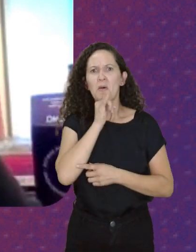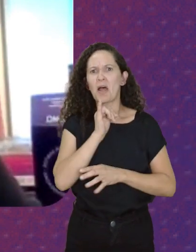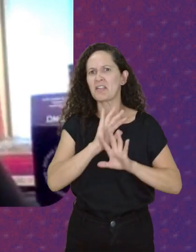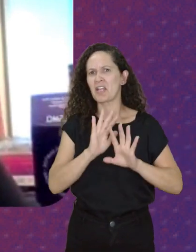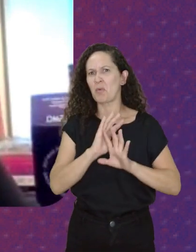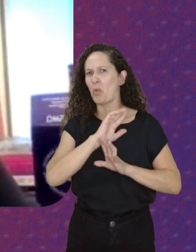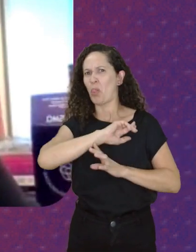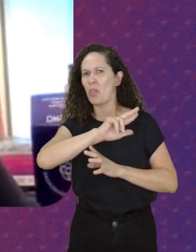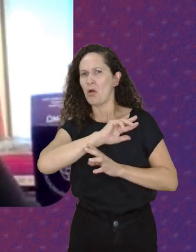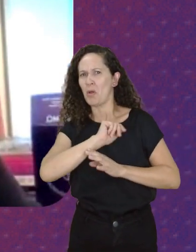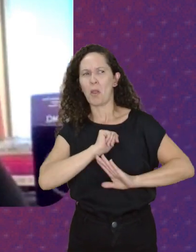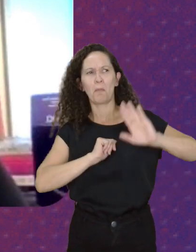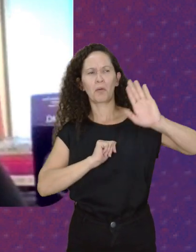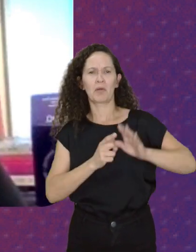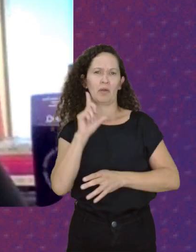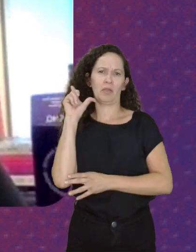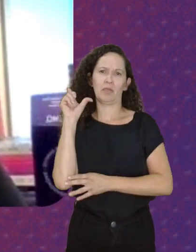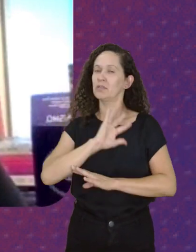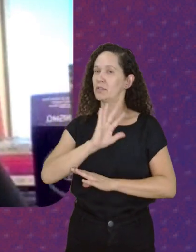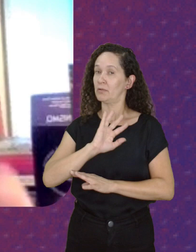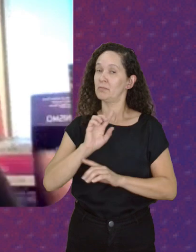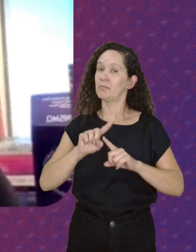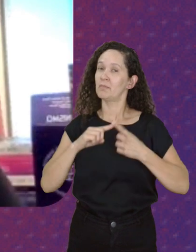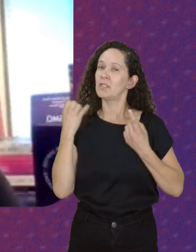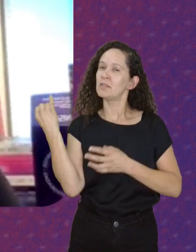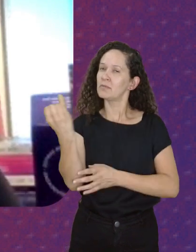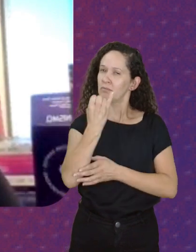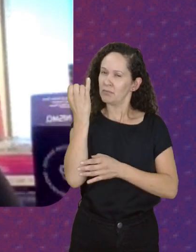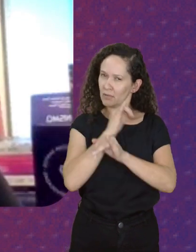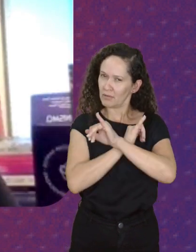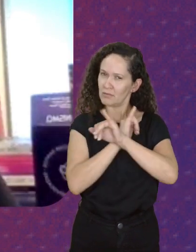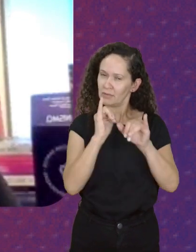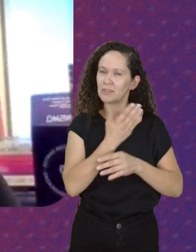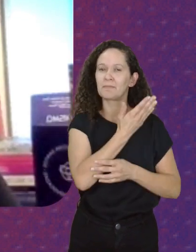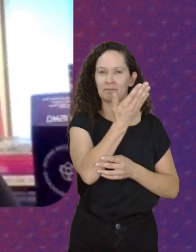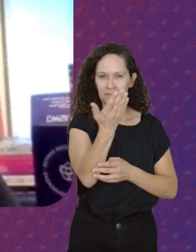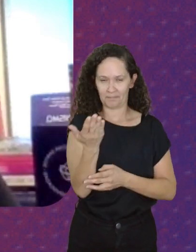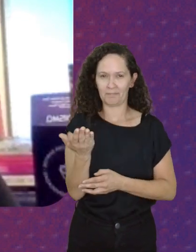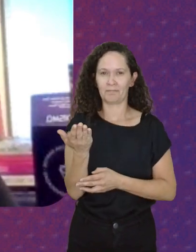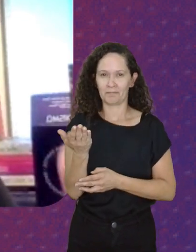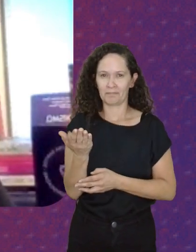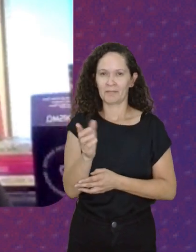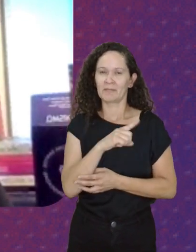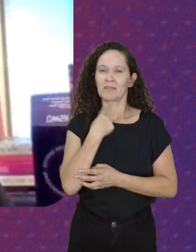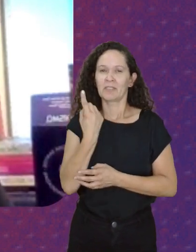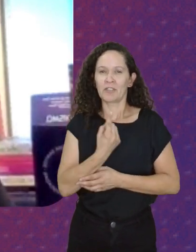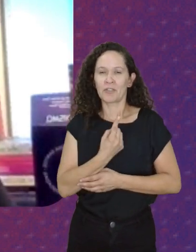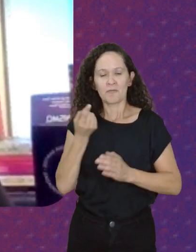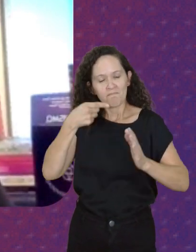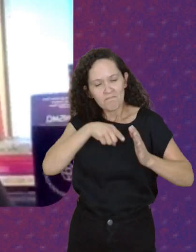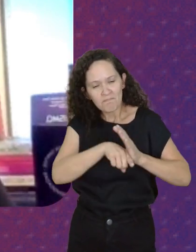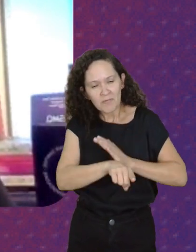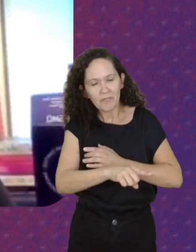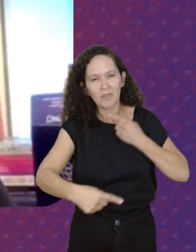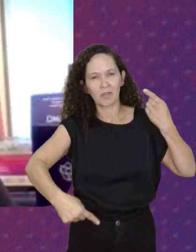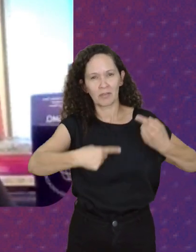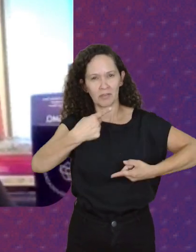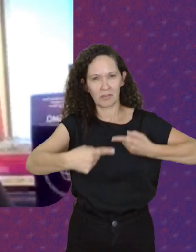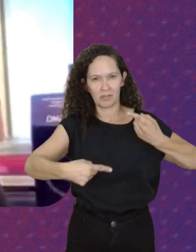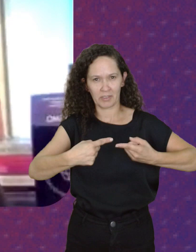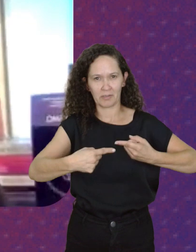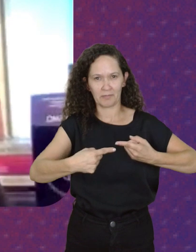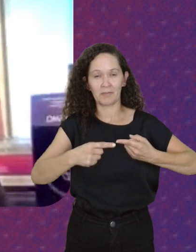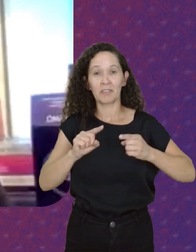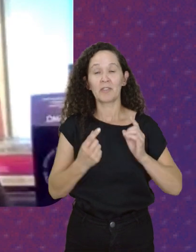propaganda antecipada. Mas outra coisa que eu acho que é importante de mencionar aqui, e a gente vai aprofundar na aula em que a gente vai tratar